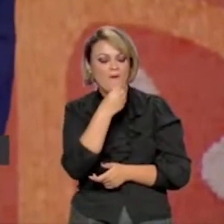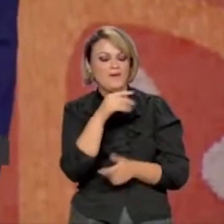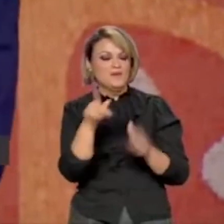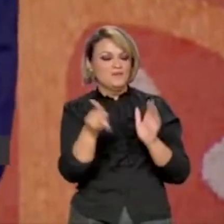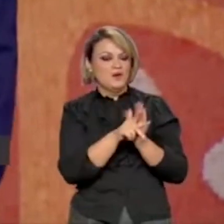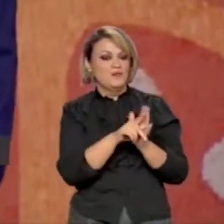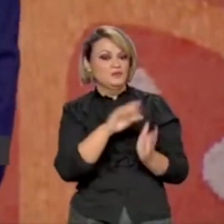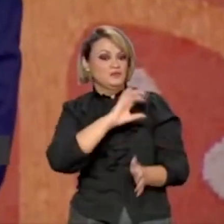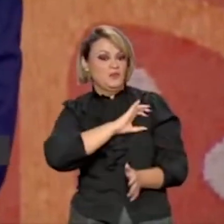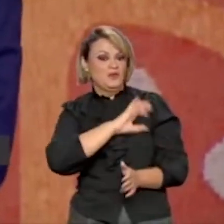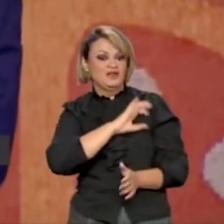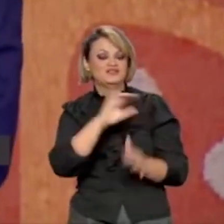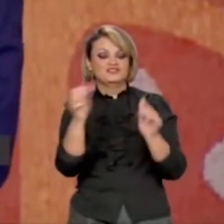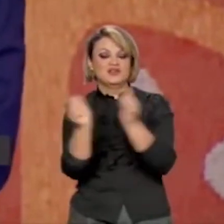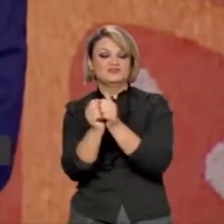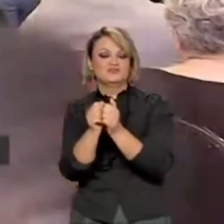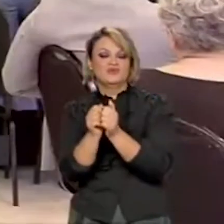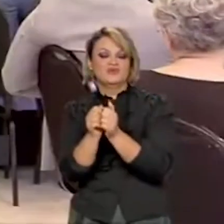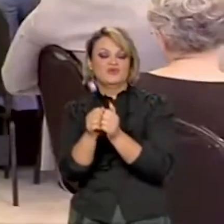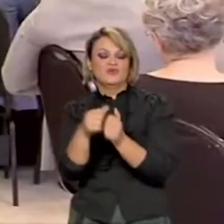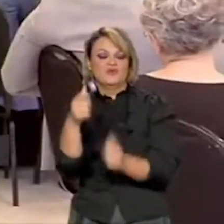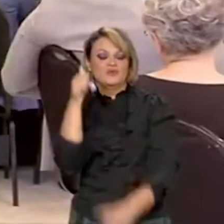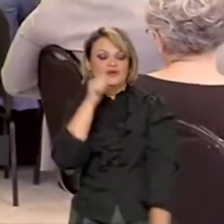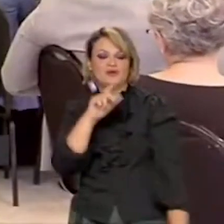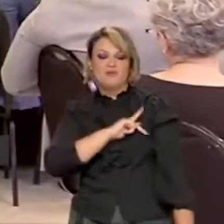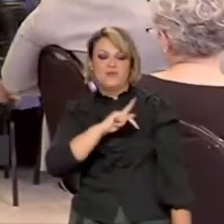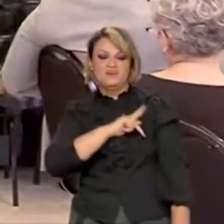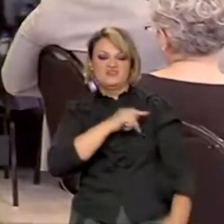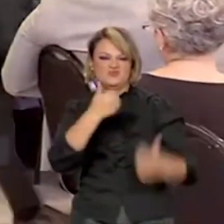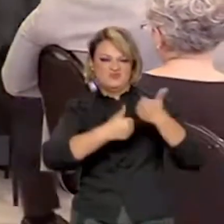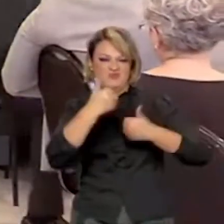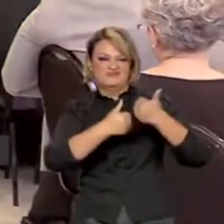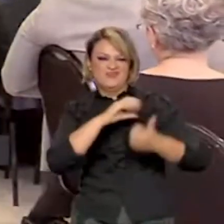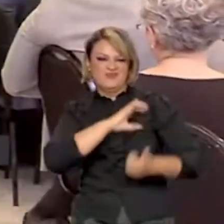presidente do Palmeiras grande empresária